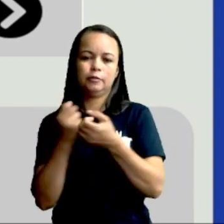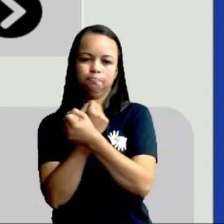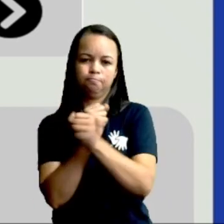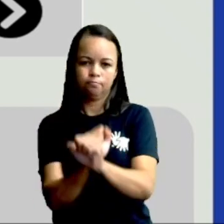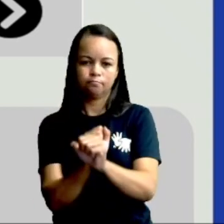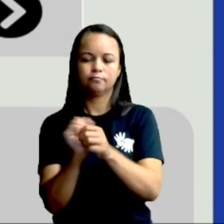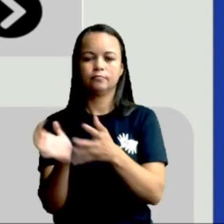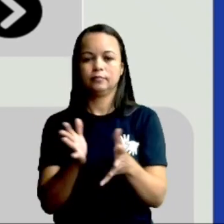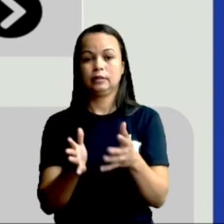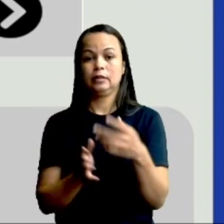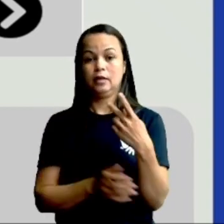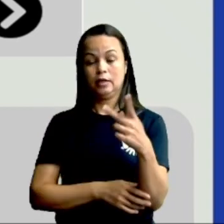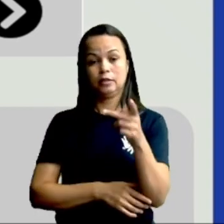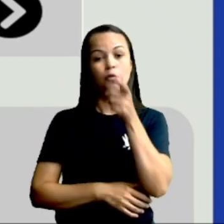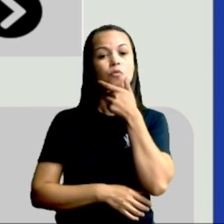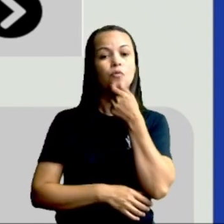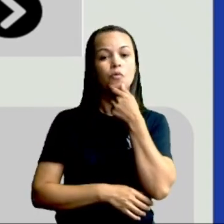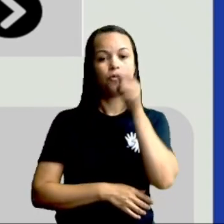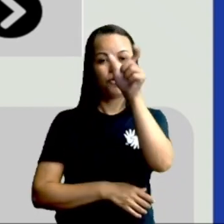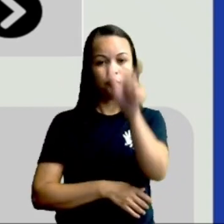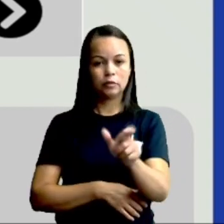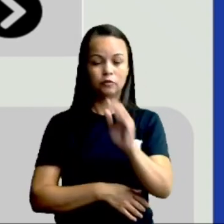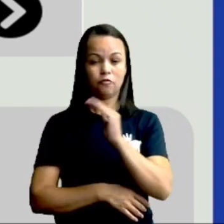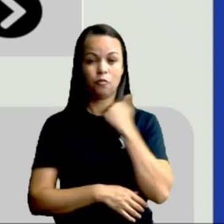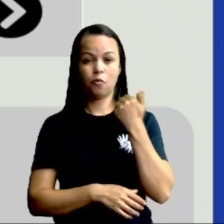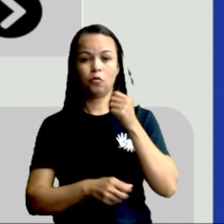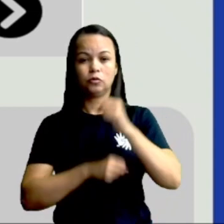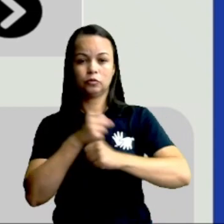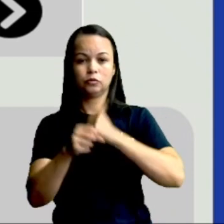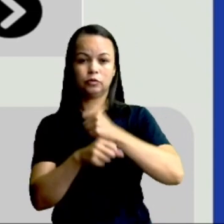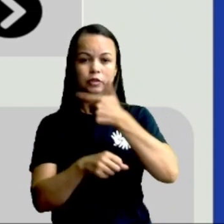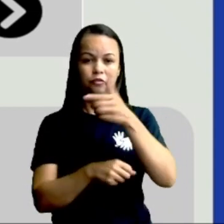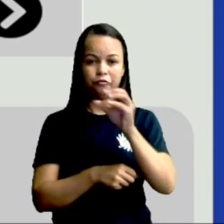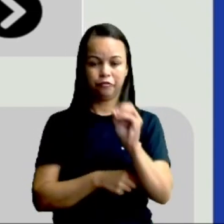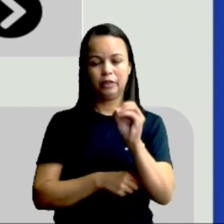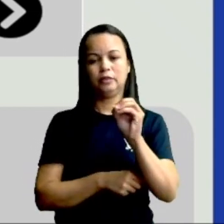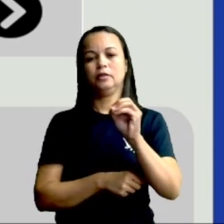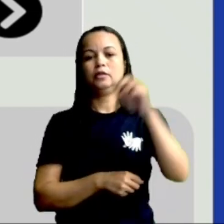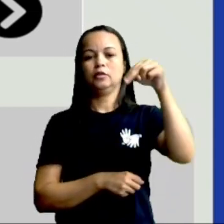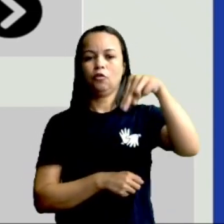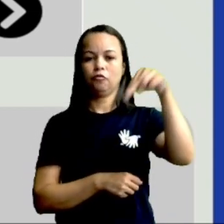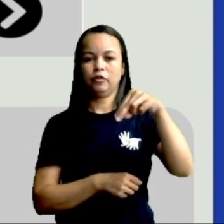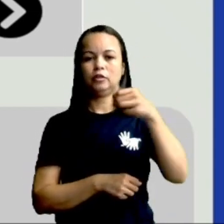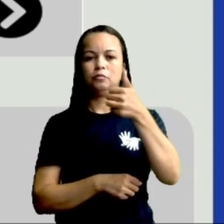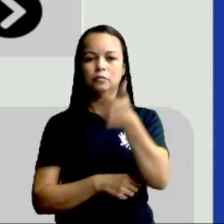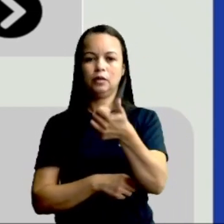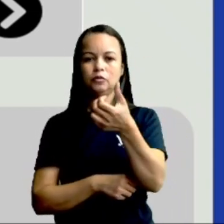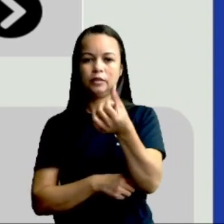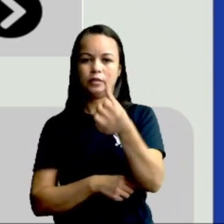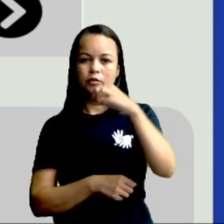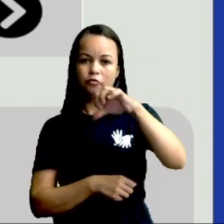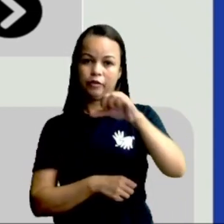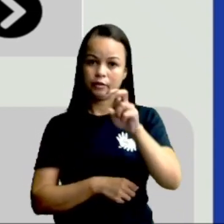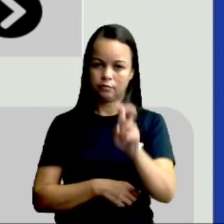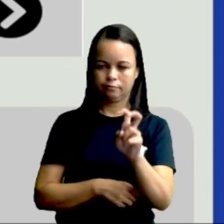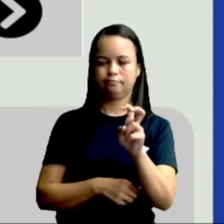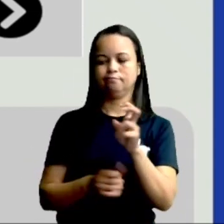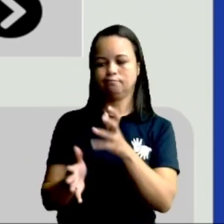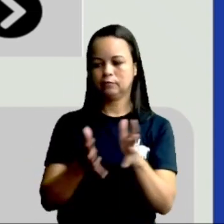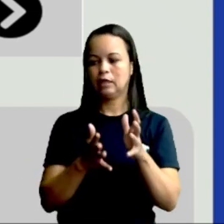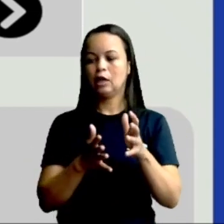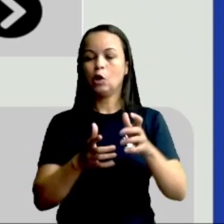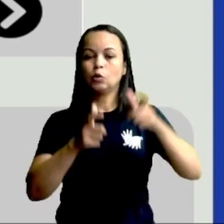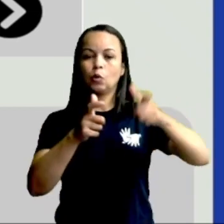Então Zumbi ele foi morto em 20 de novembro de 1695, num território que hoje pertence